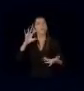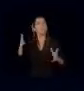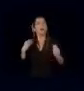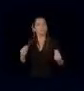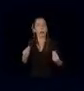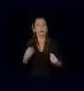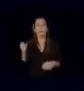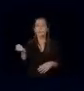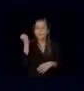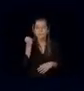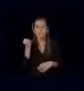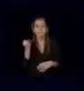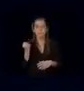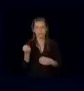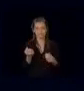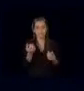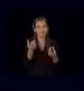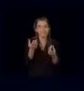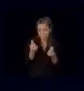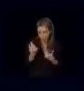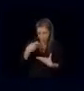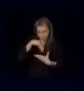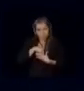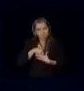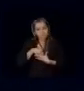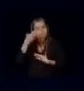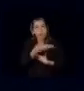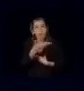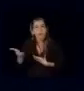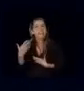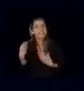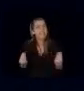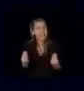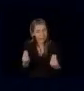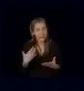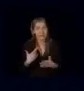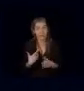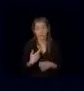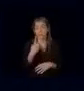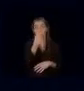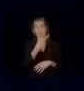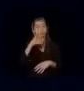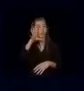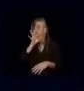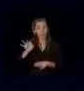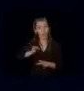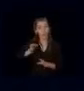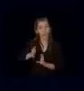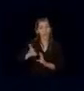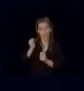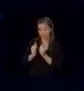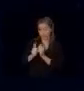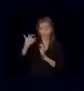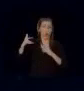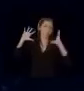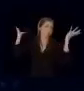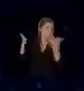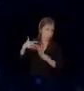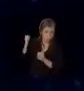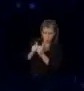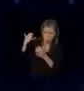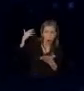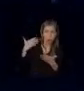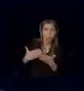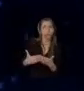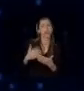governo porque nós temos que entender também por exemplo que a Argentina tem o mesmo problema que o Brasil tem é o Parlamento depende do